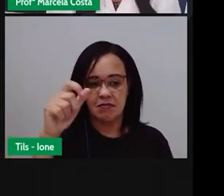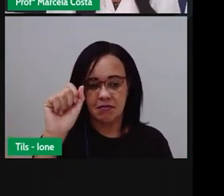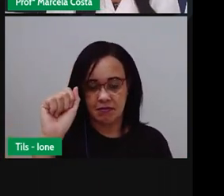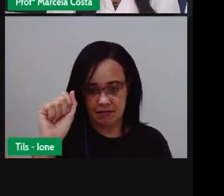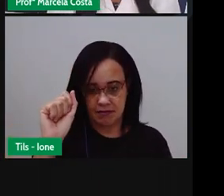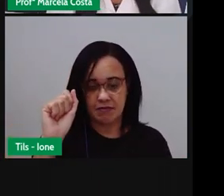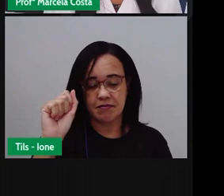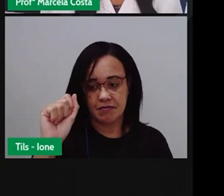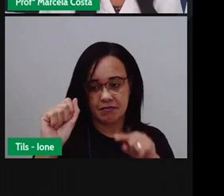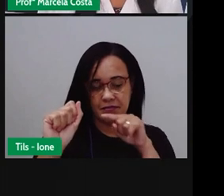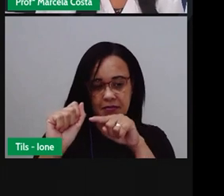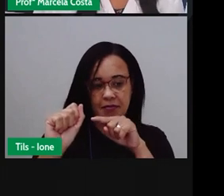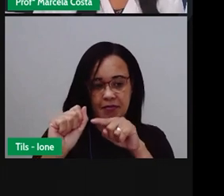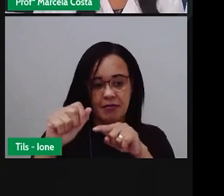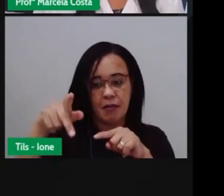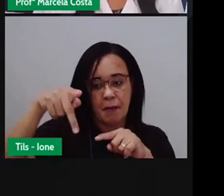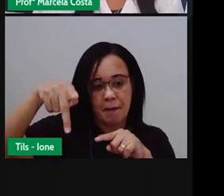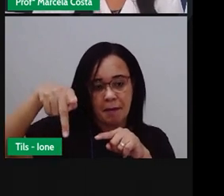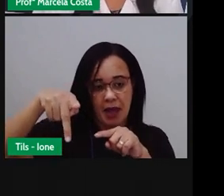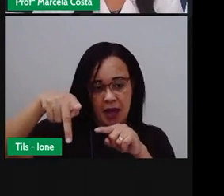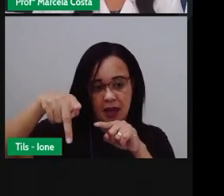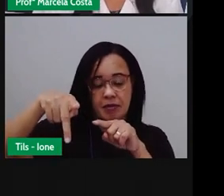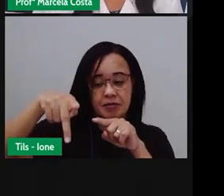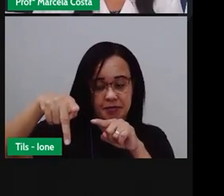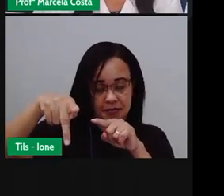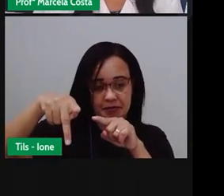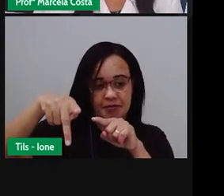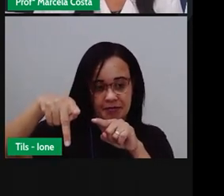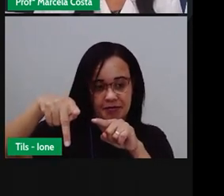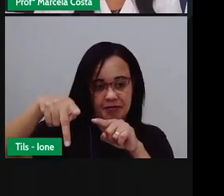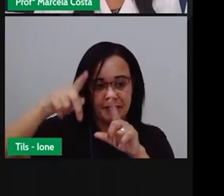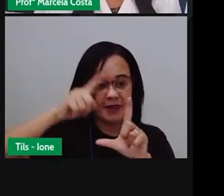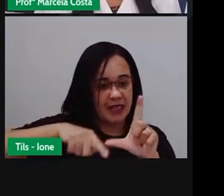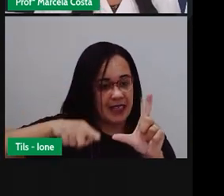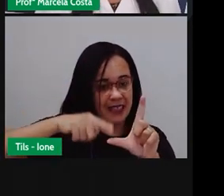que é escrito, né, a inicial com a letra P.